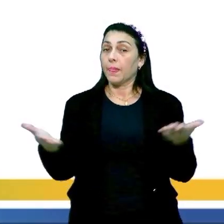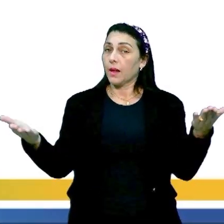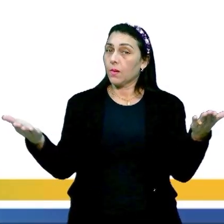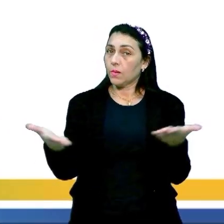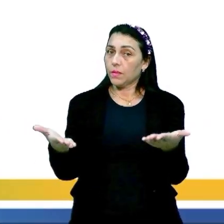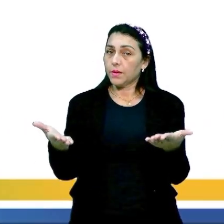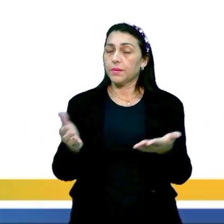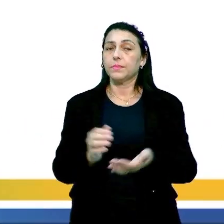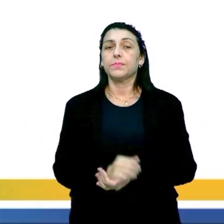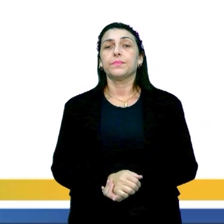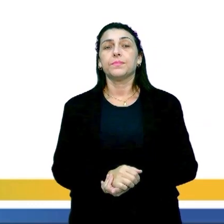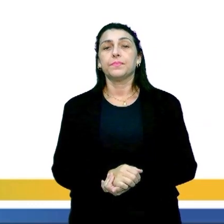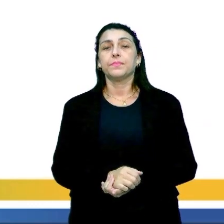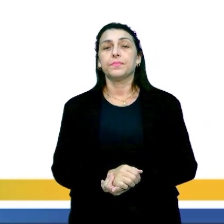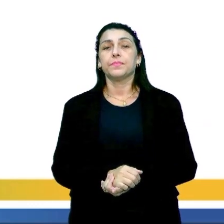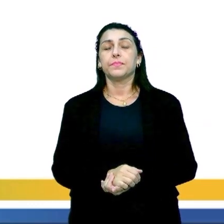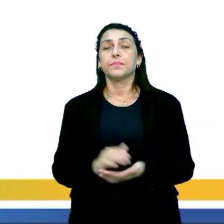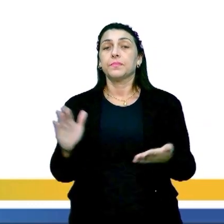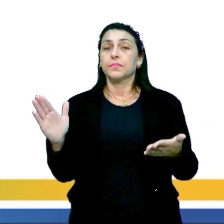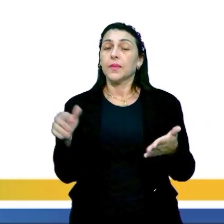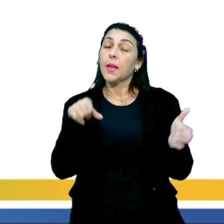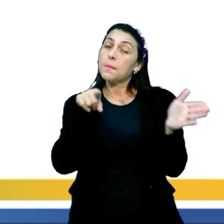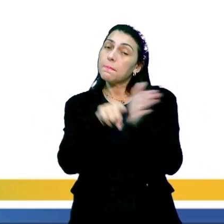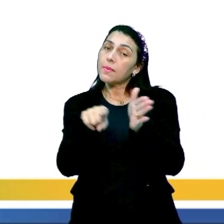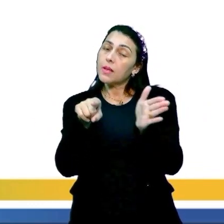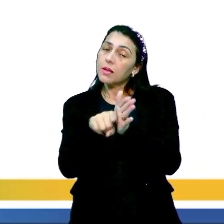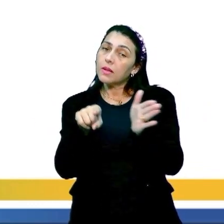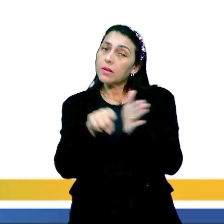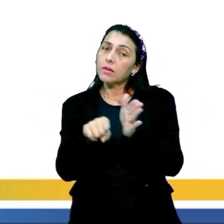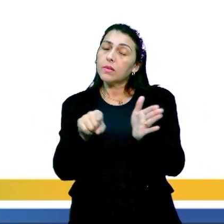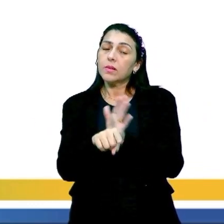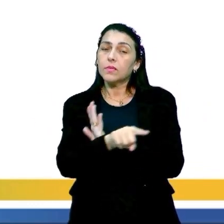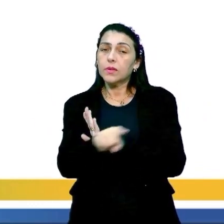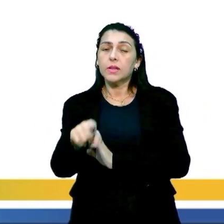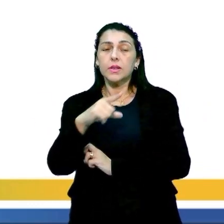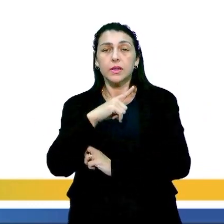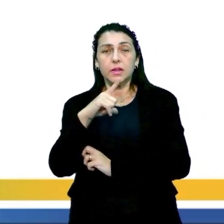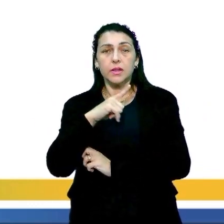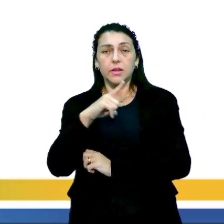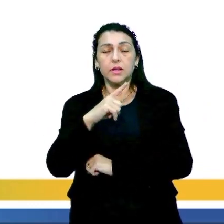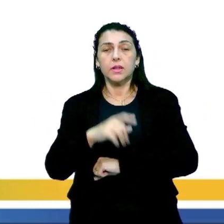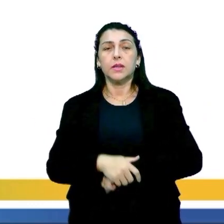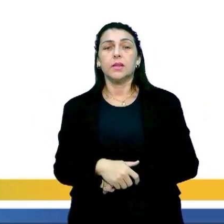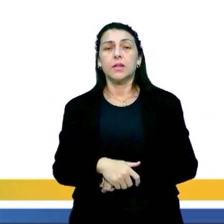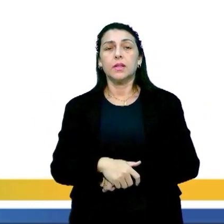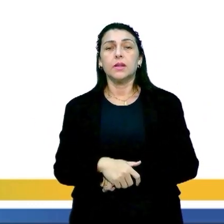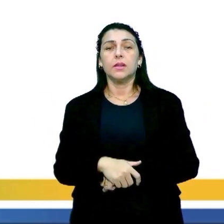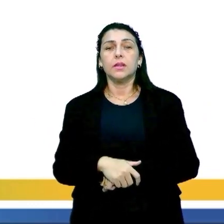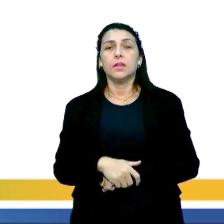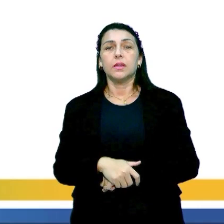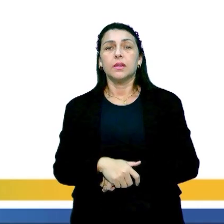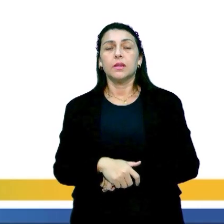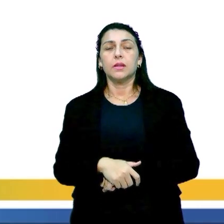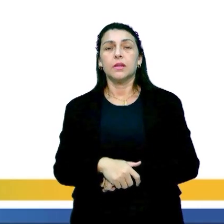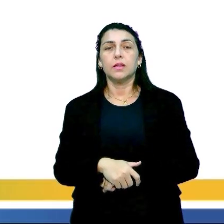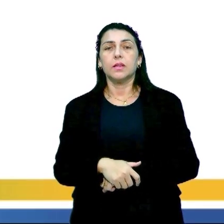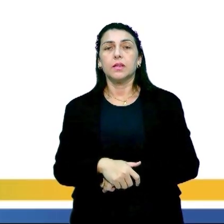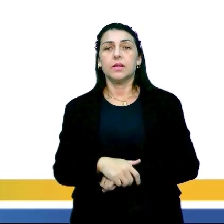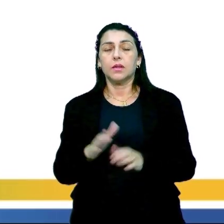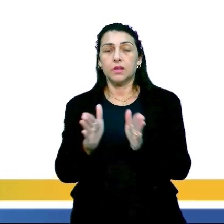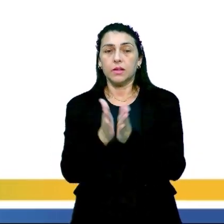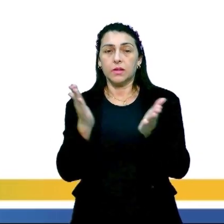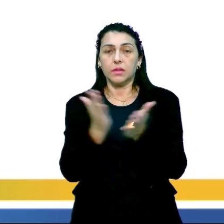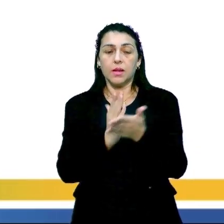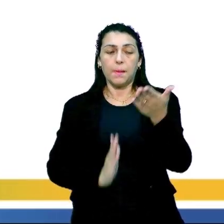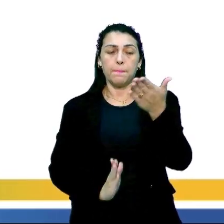Agora, nós vamos tratar das questões que vocês têm lá na coleção do